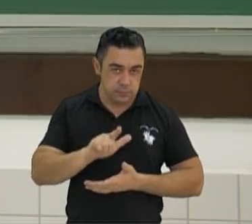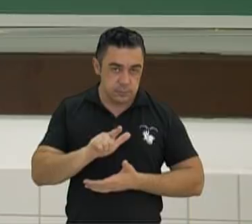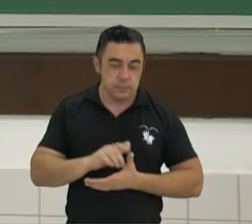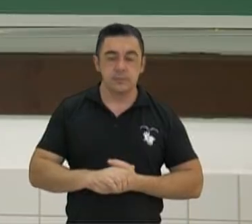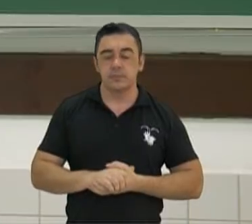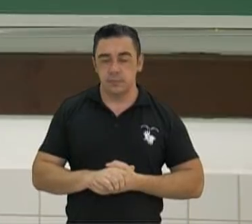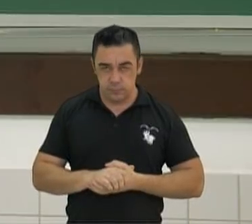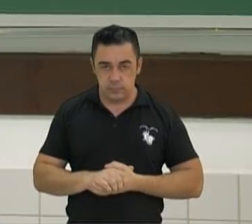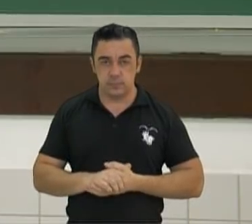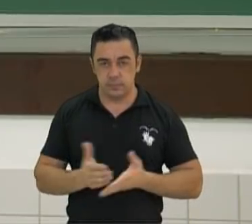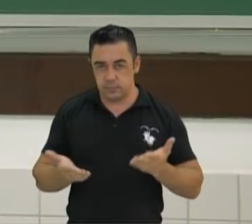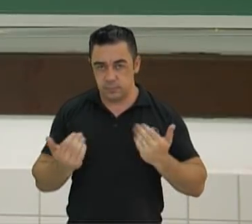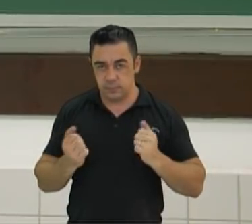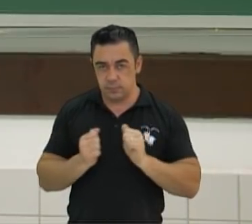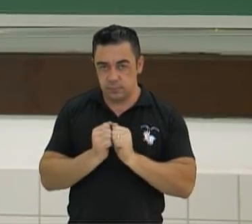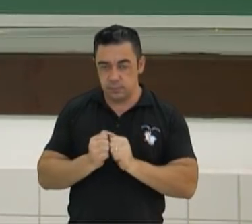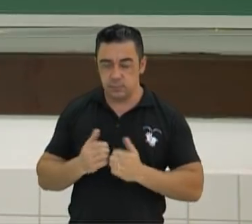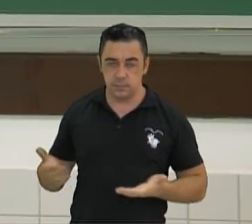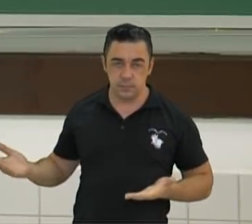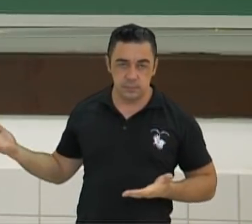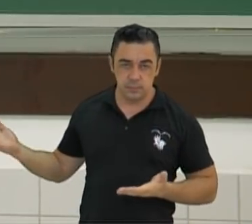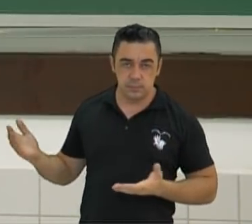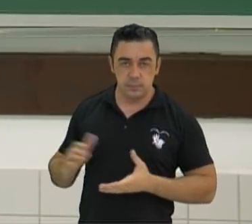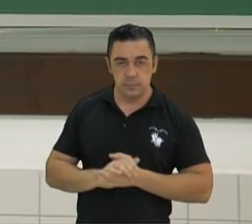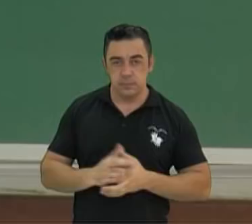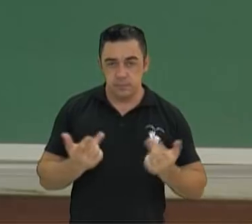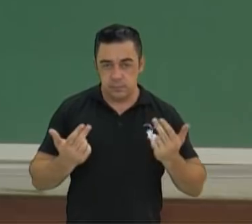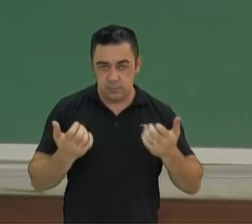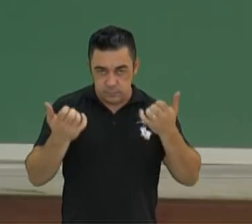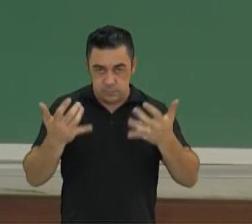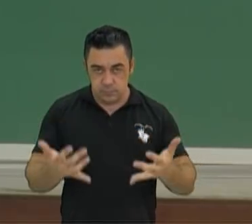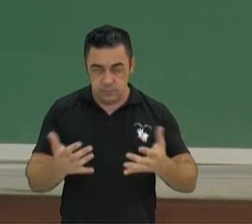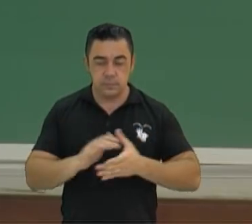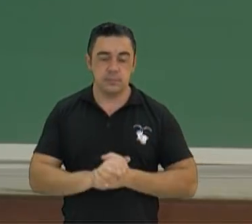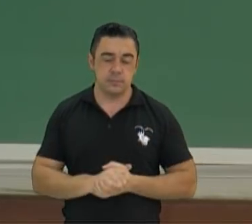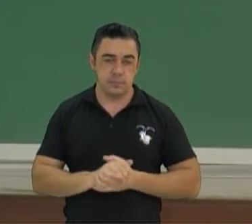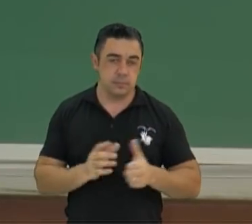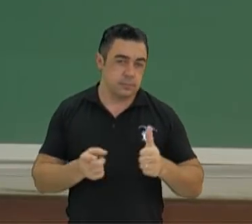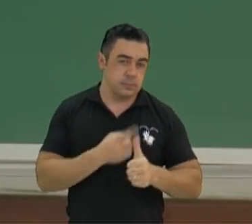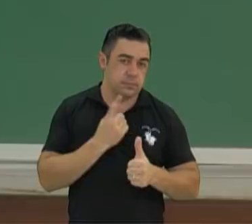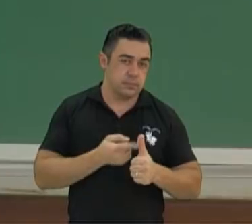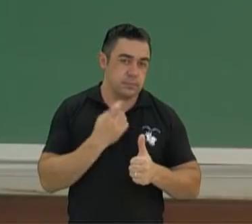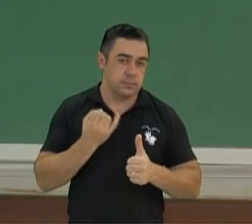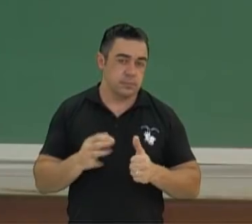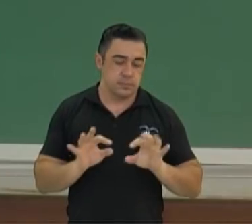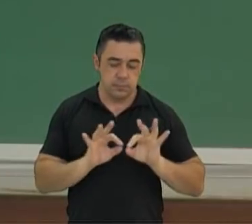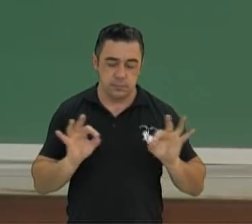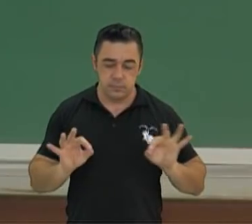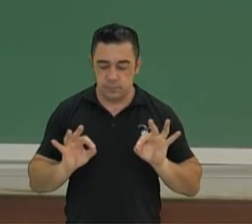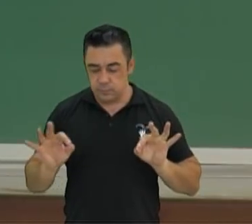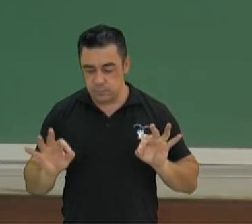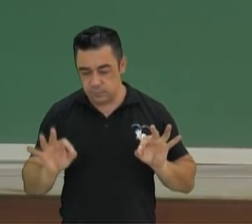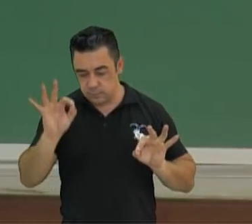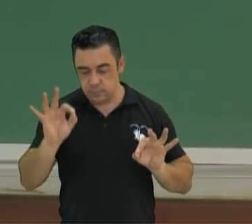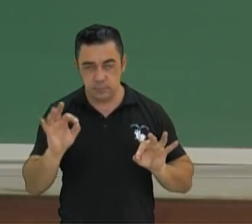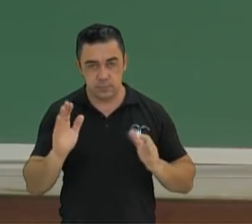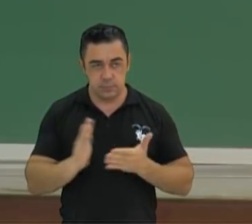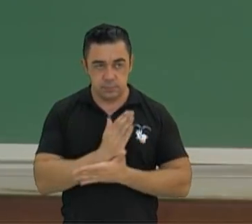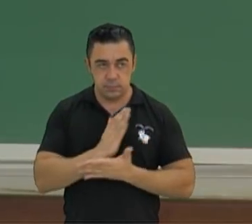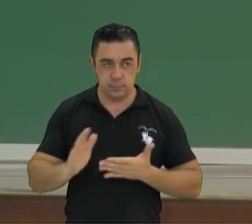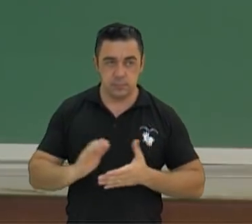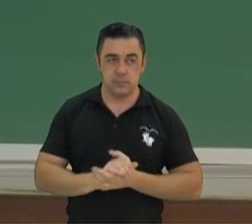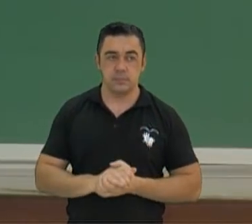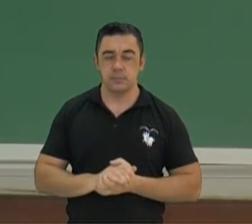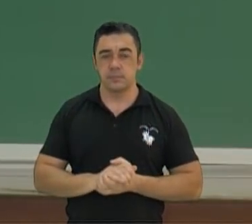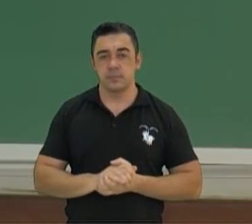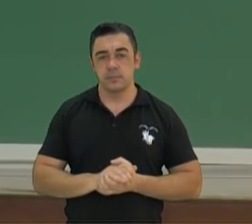Conseguiram? Vamos juntos então? Igual a prof falou, primeiramente calcular o volume separado. Olhem aqui, ó,